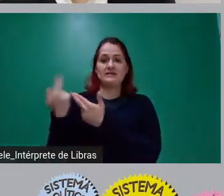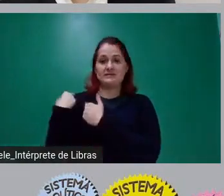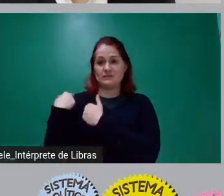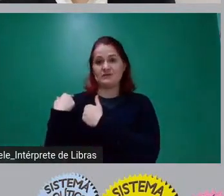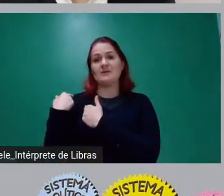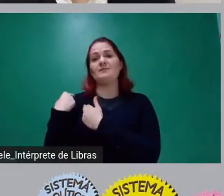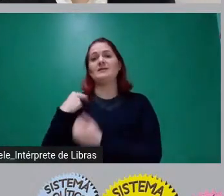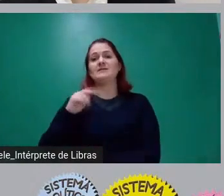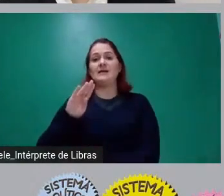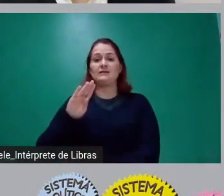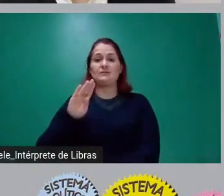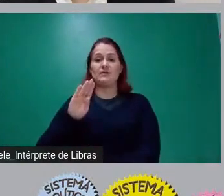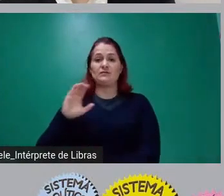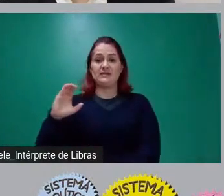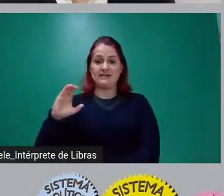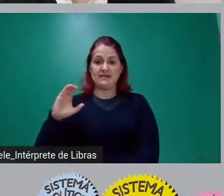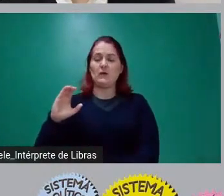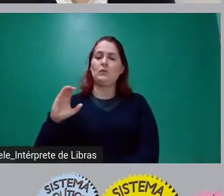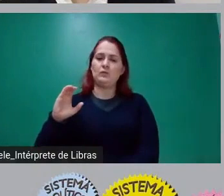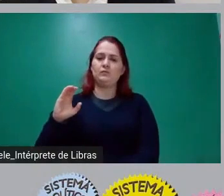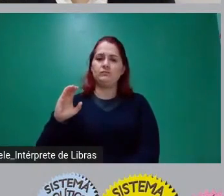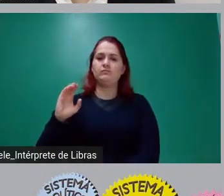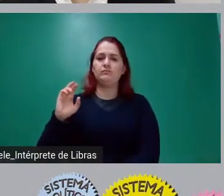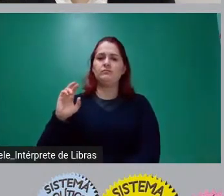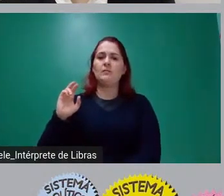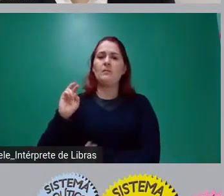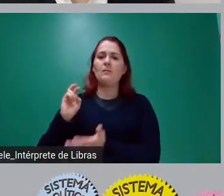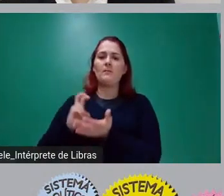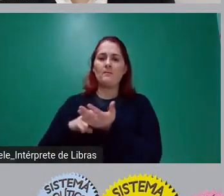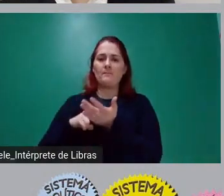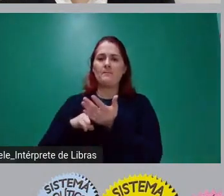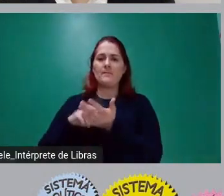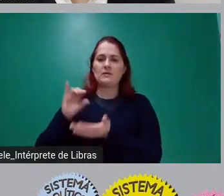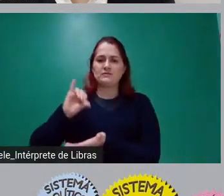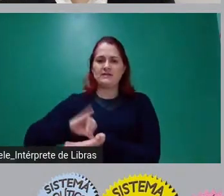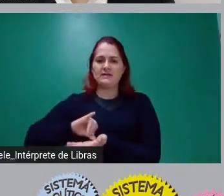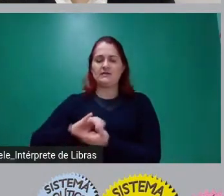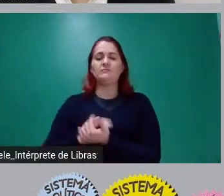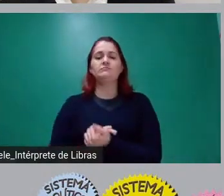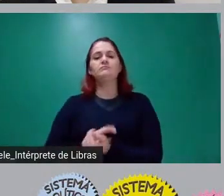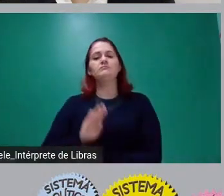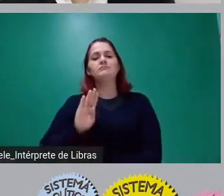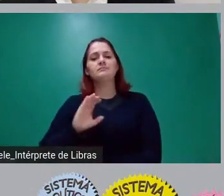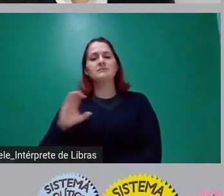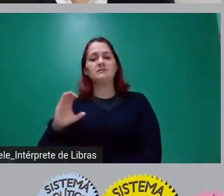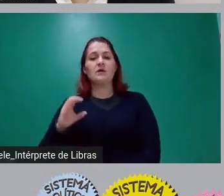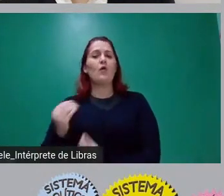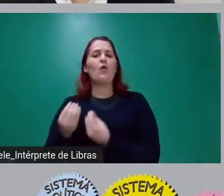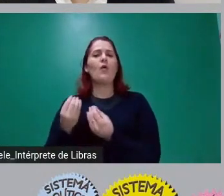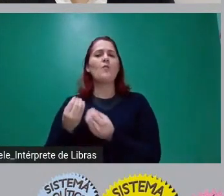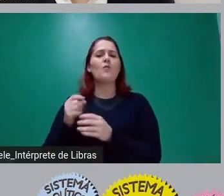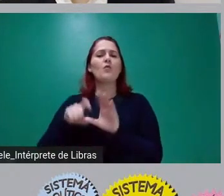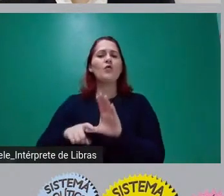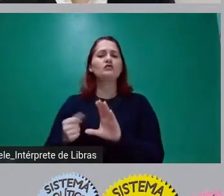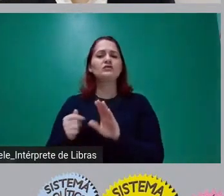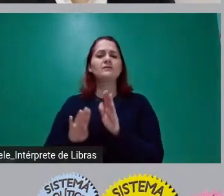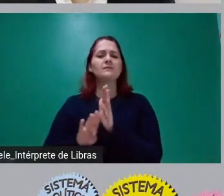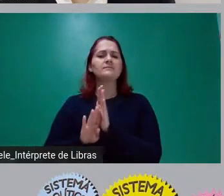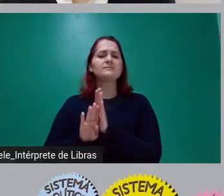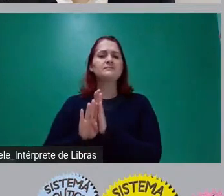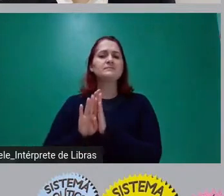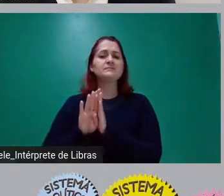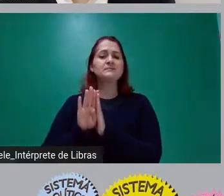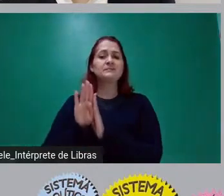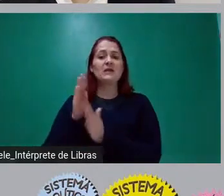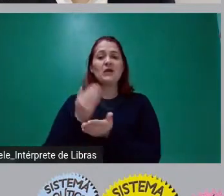Banco Central na geração e no crescimento da dívida ilegítima desde a